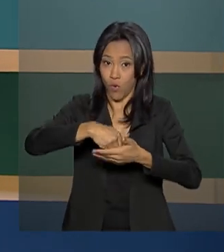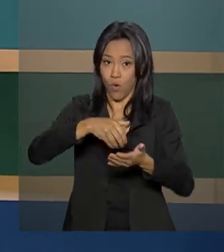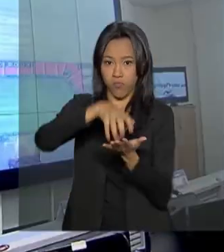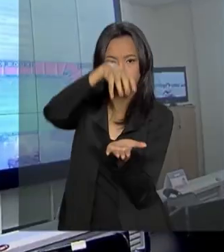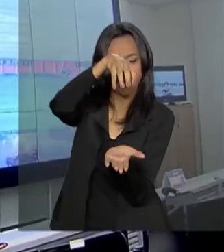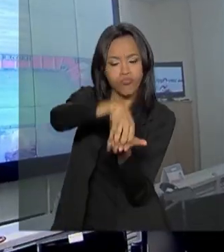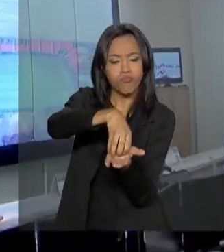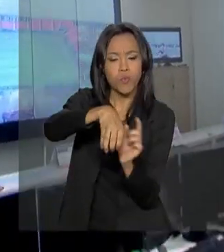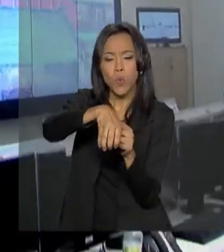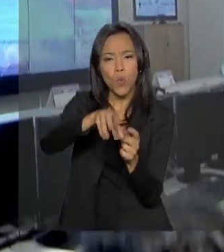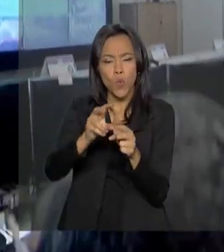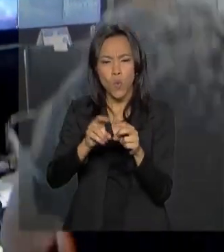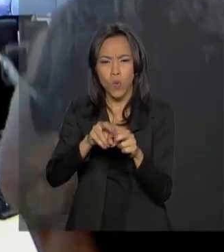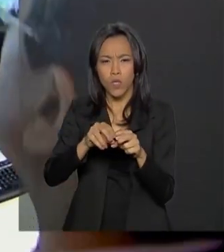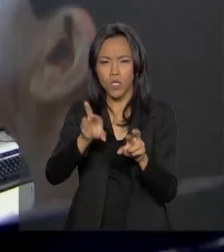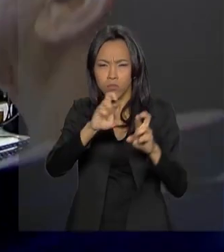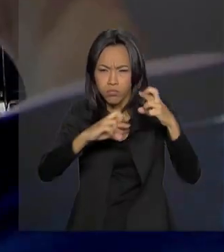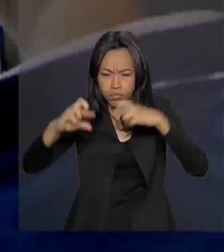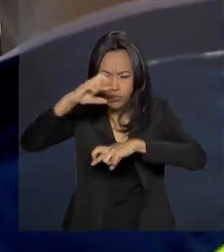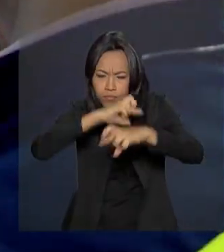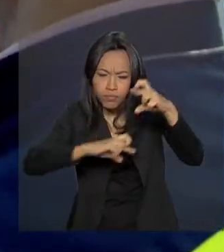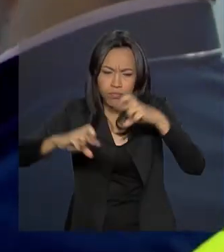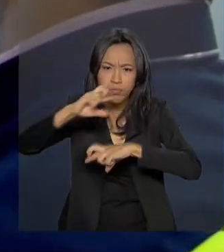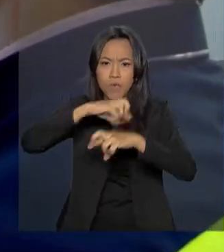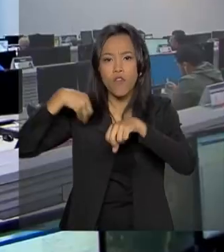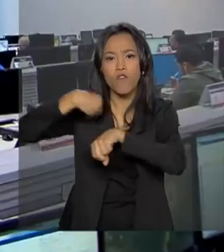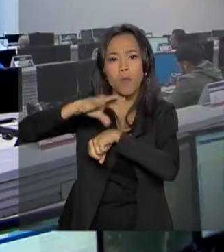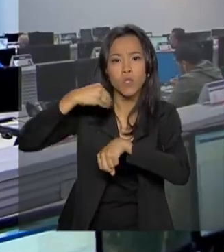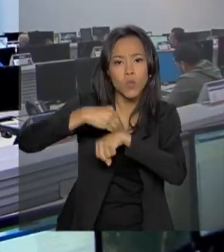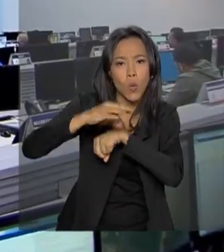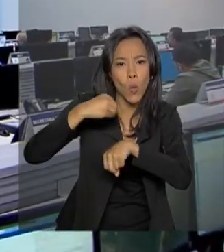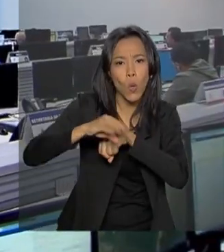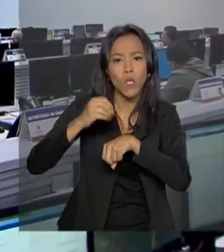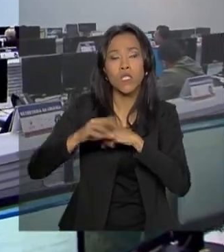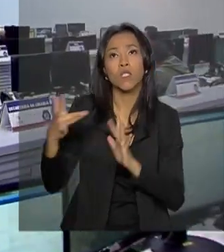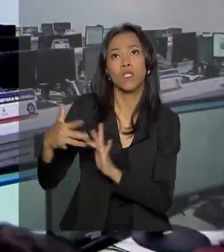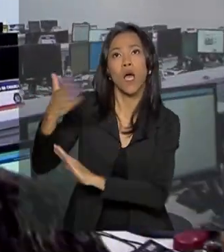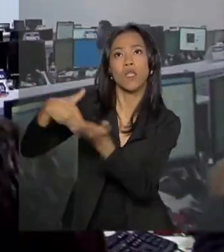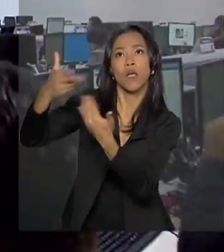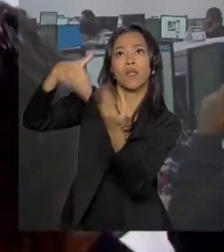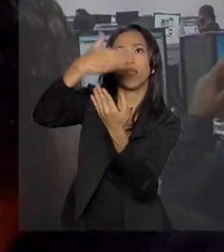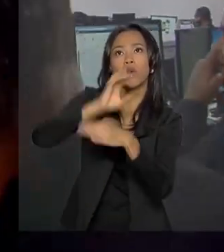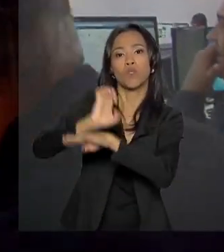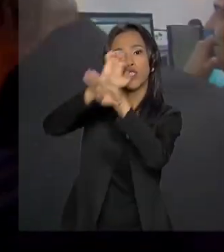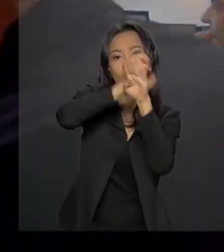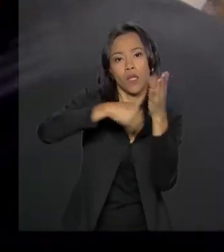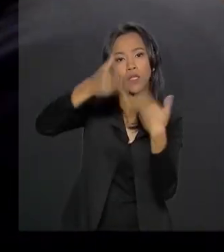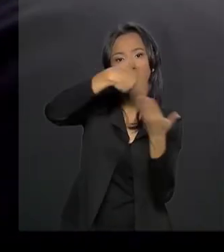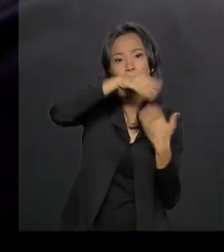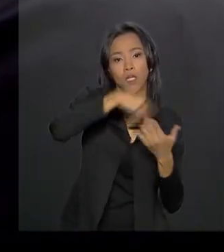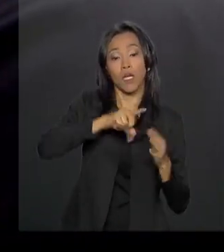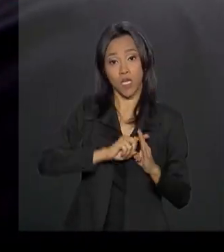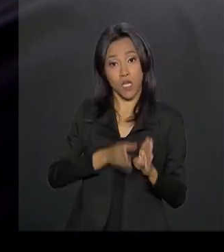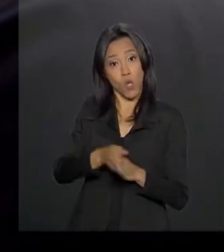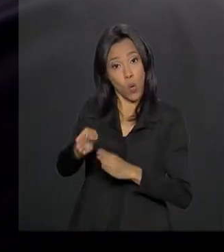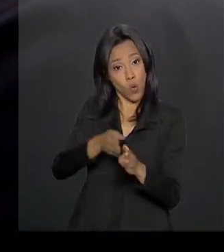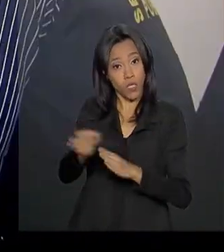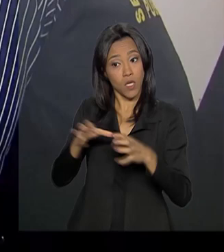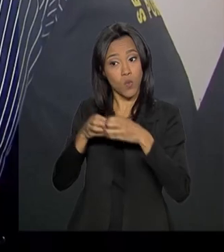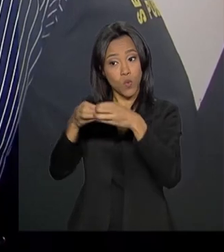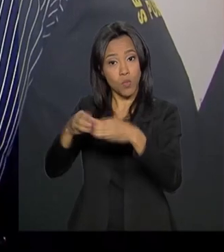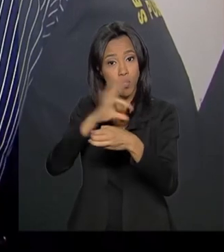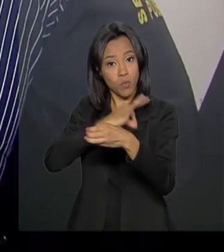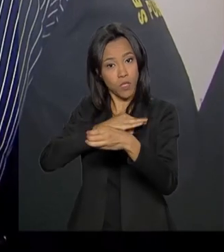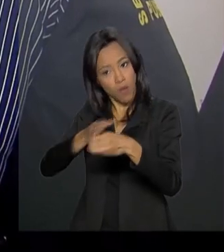O centro já funciona normalmente, compartilhando informações em tempo real com os estados e ainda ordena missões policiais e investigativas quando